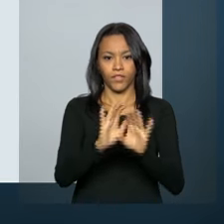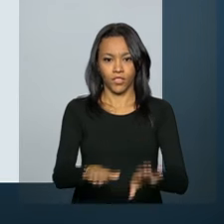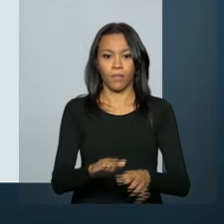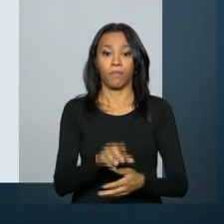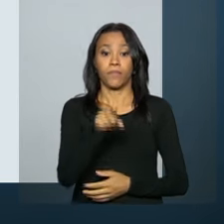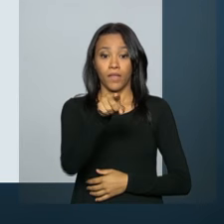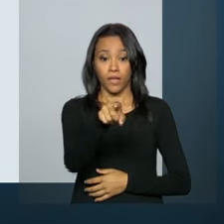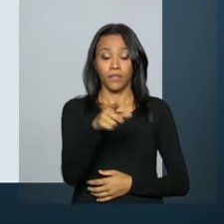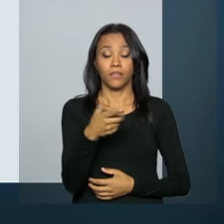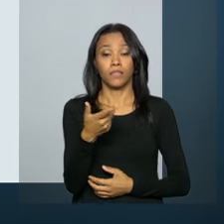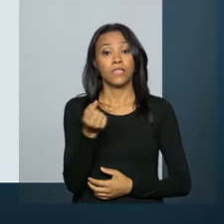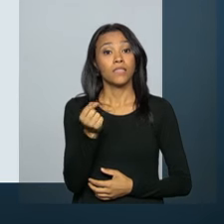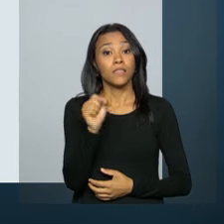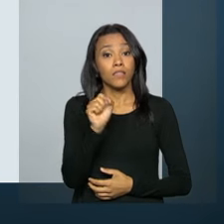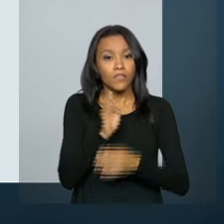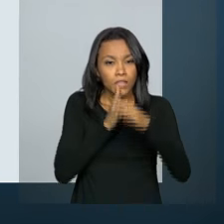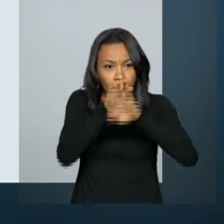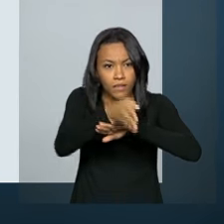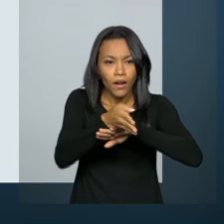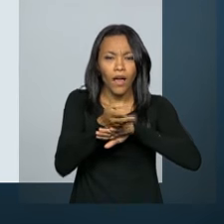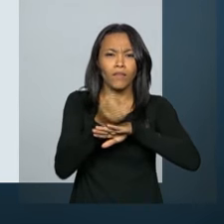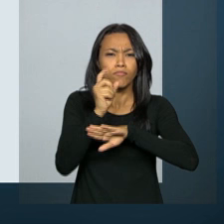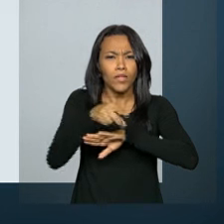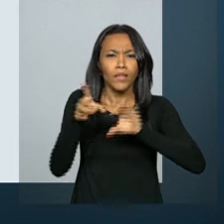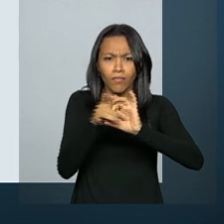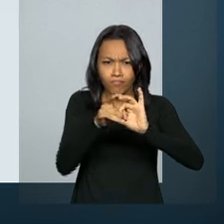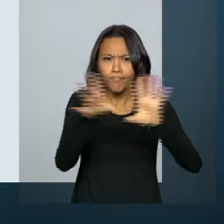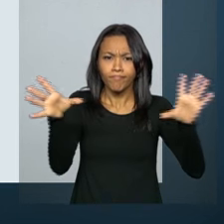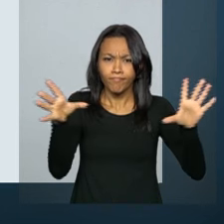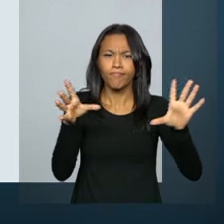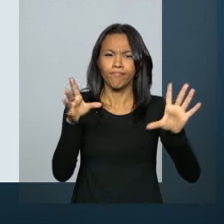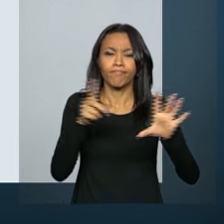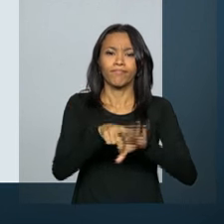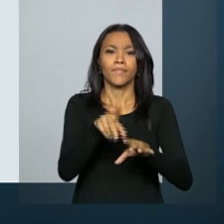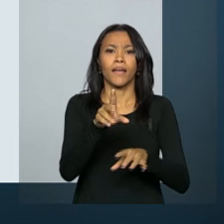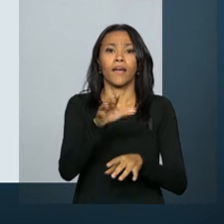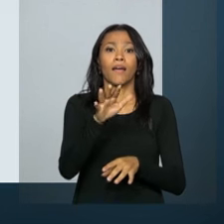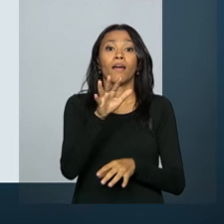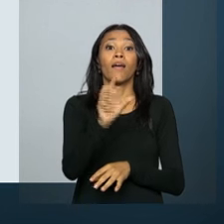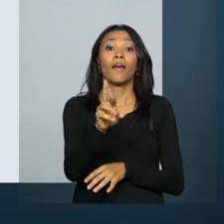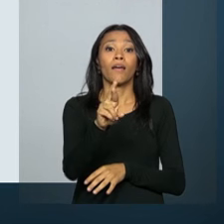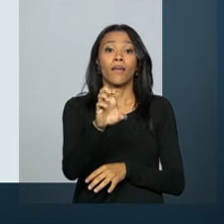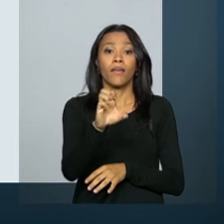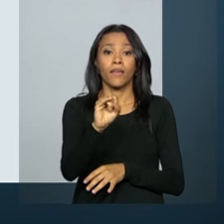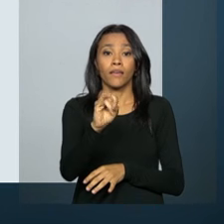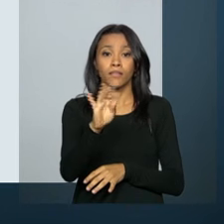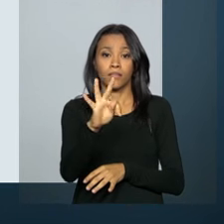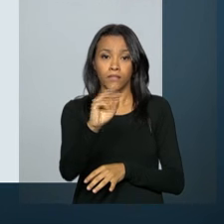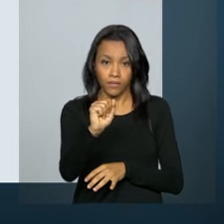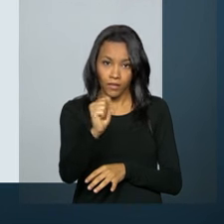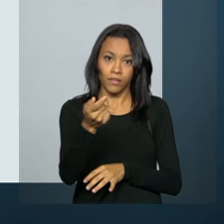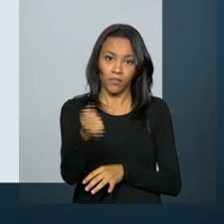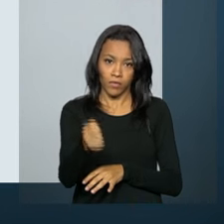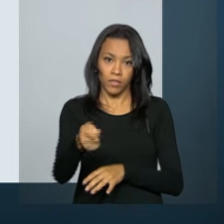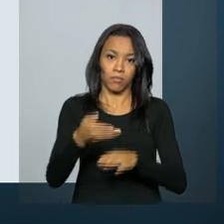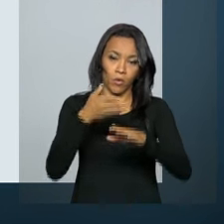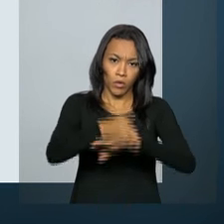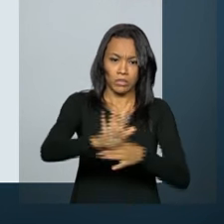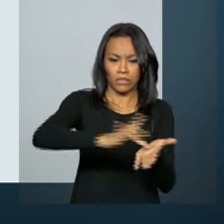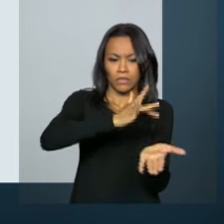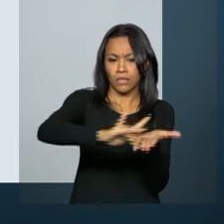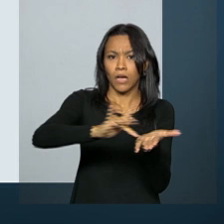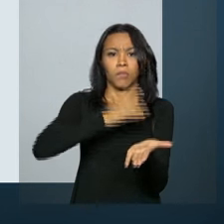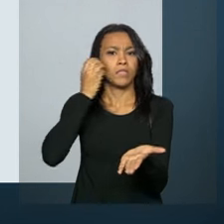rascunho da declaração do Imposto de Renda já está disponível na página da Receita Federal na internet e nos aplicativos do órgão para tablets e